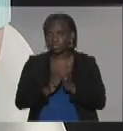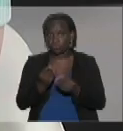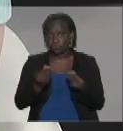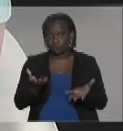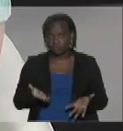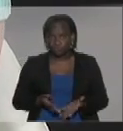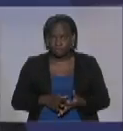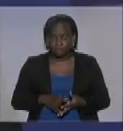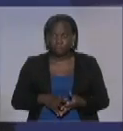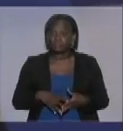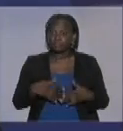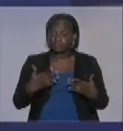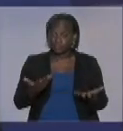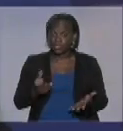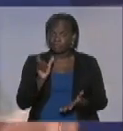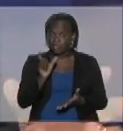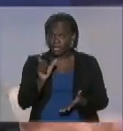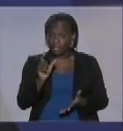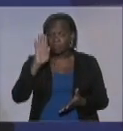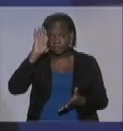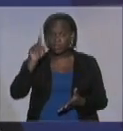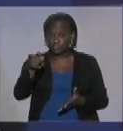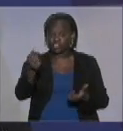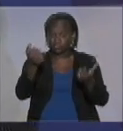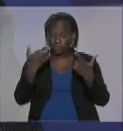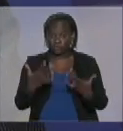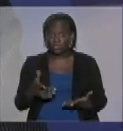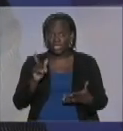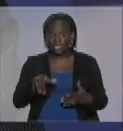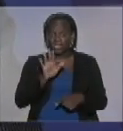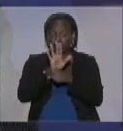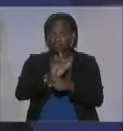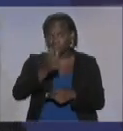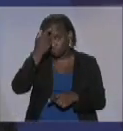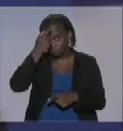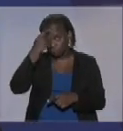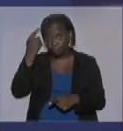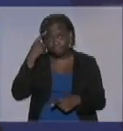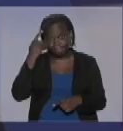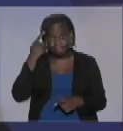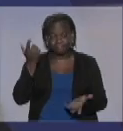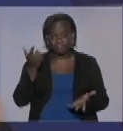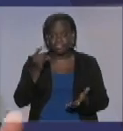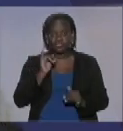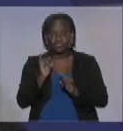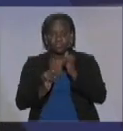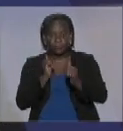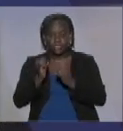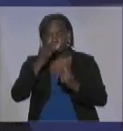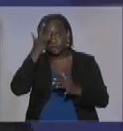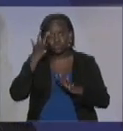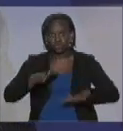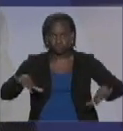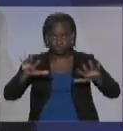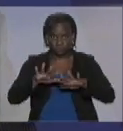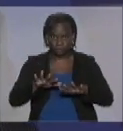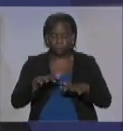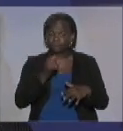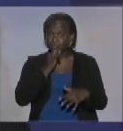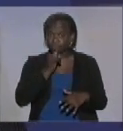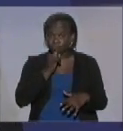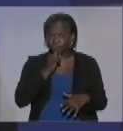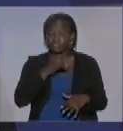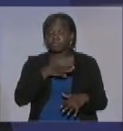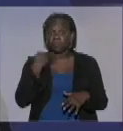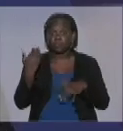essas drogas? Bem, exatamente, a palavra-chave você já deu aí, é a conscientização, é levar informação para as pessoas. Porque, por